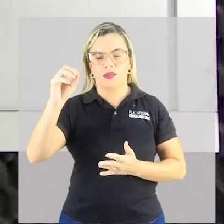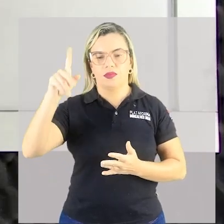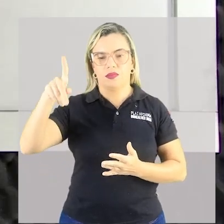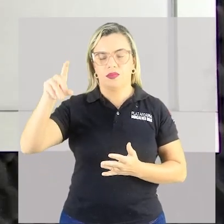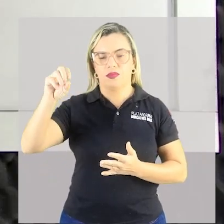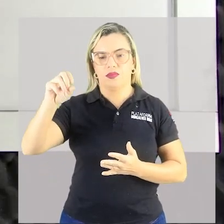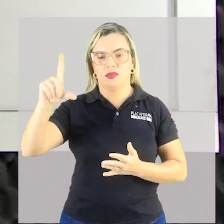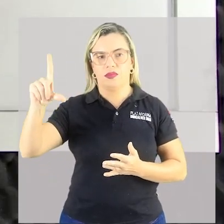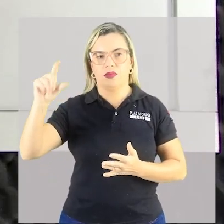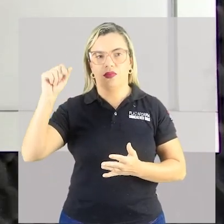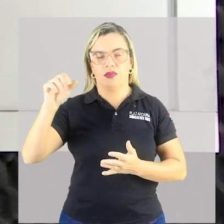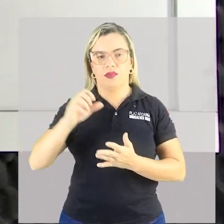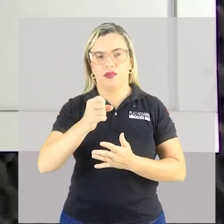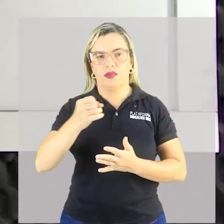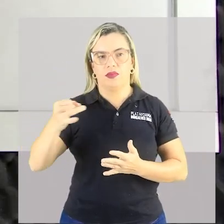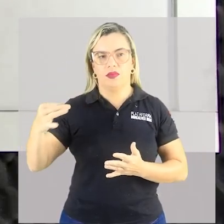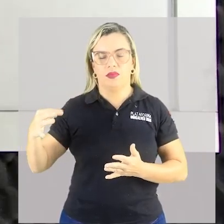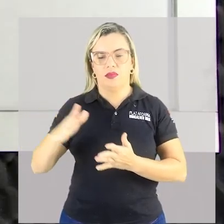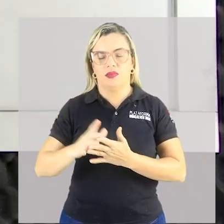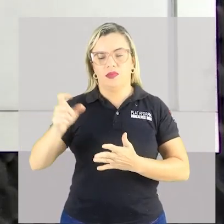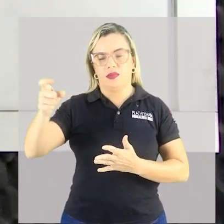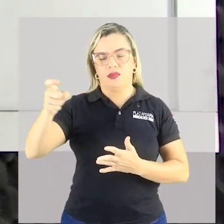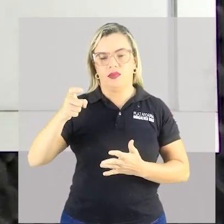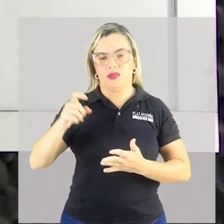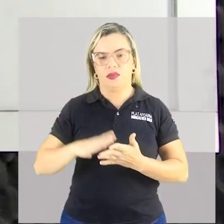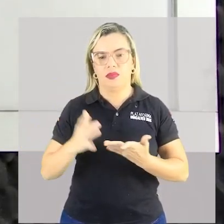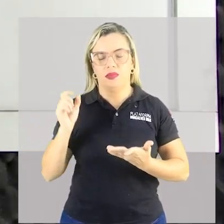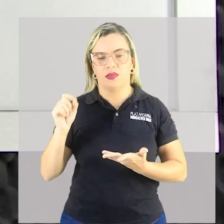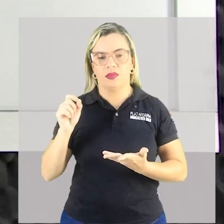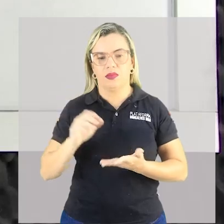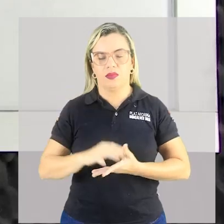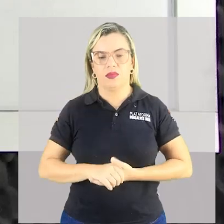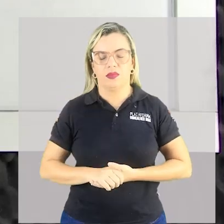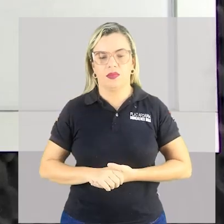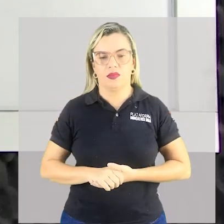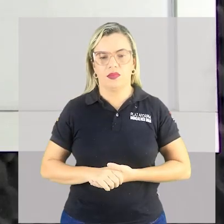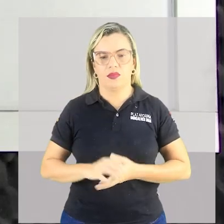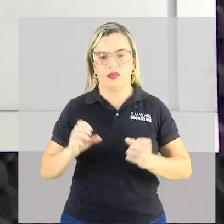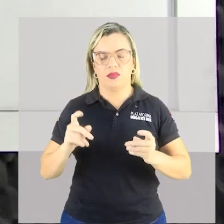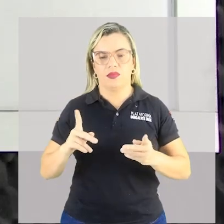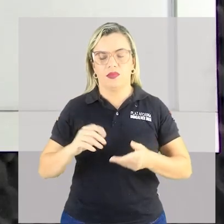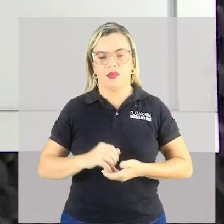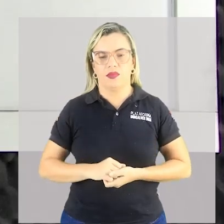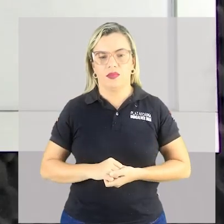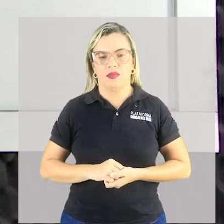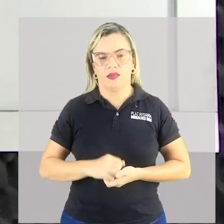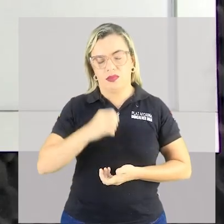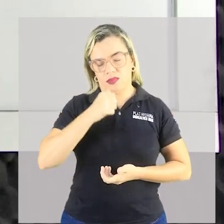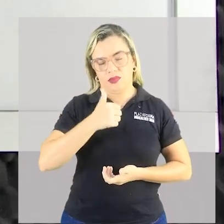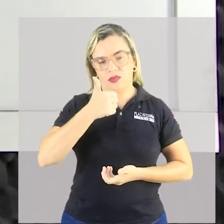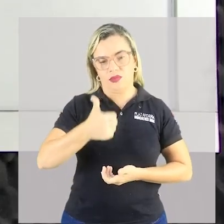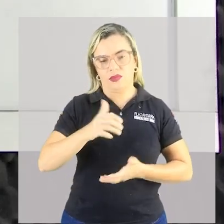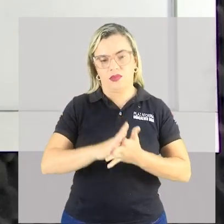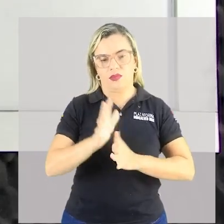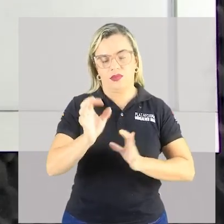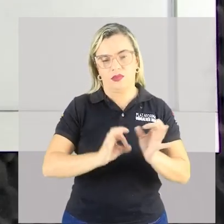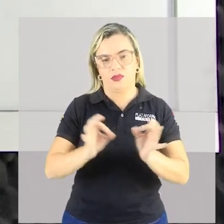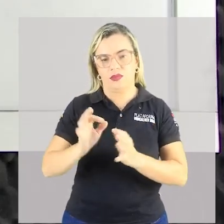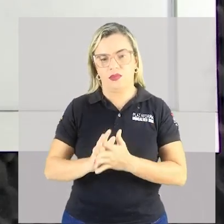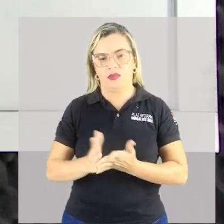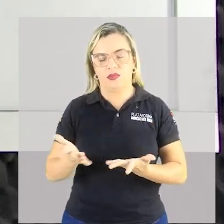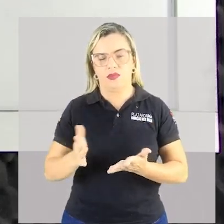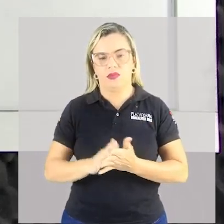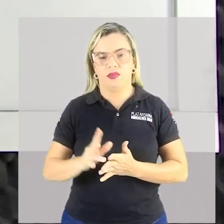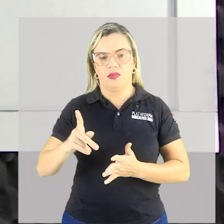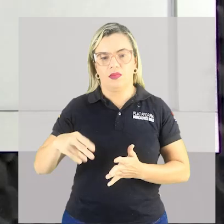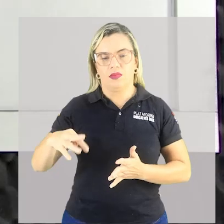polegadas, quanto é que tem que ser essa distância? X, tá ok? Muito bem, armada a proporção,